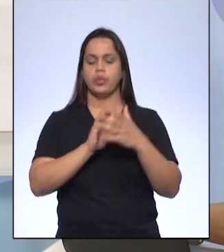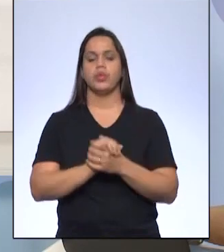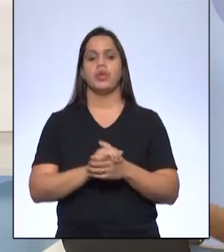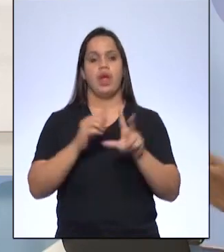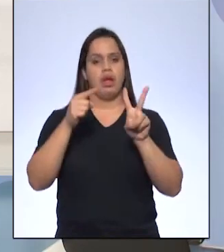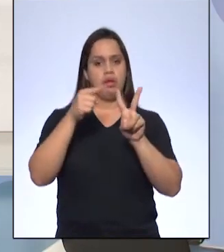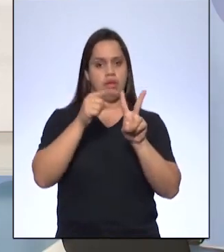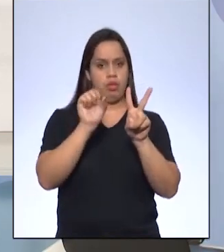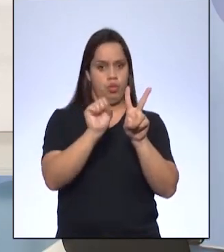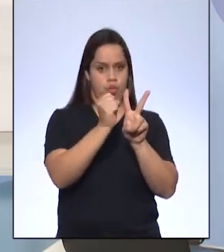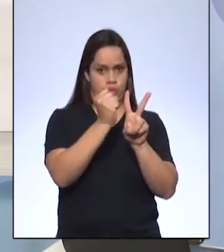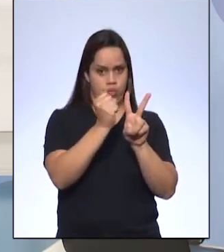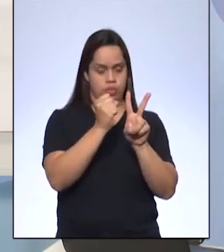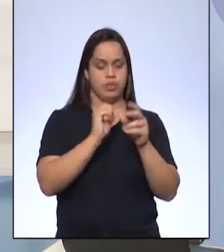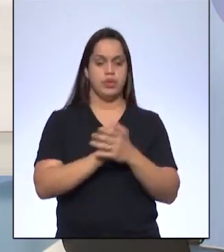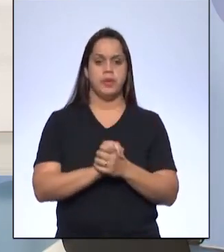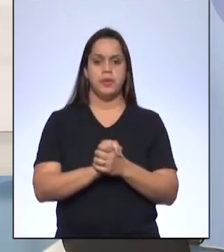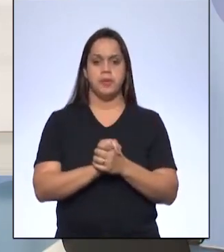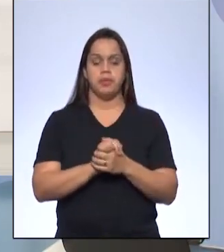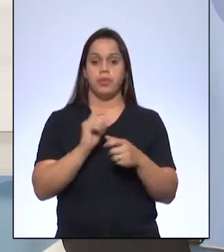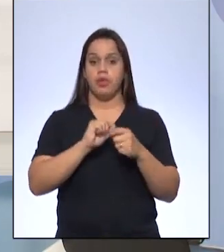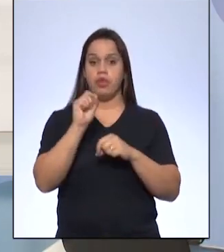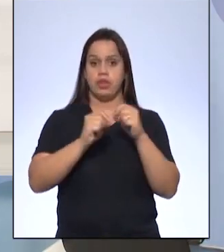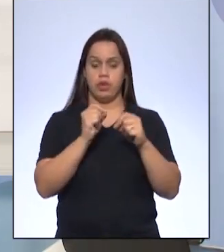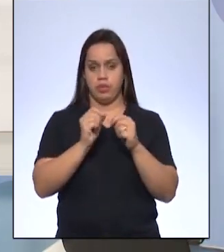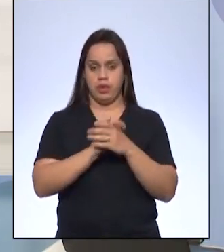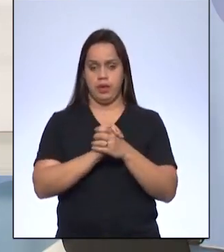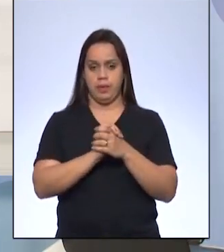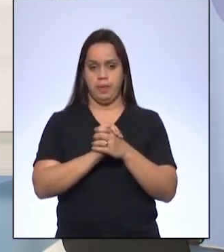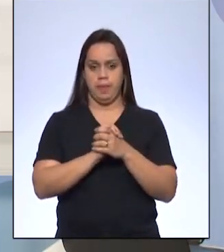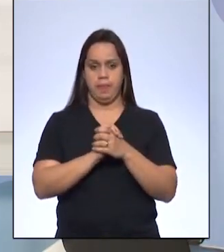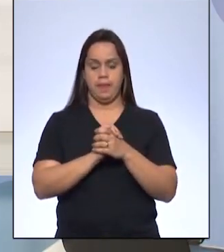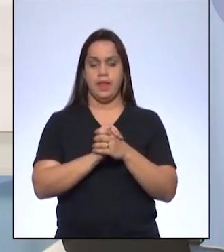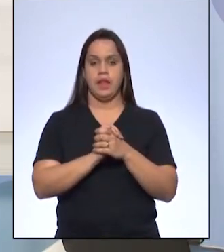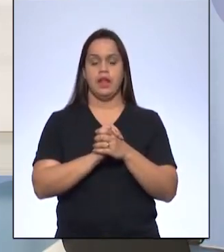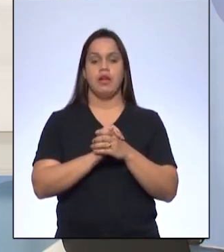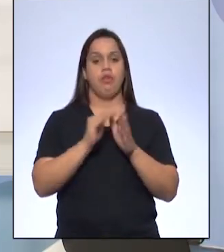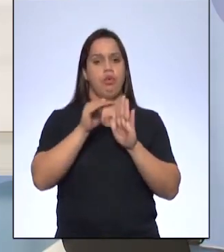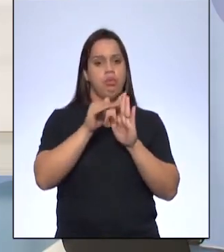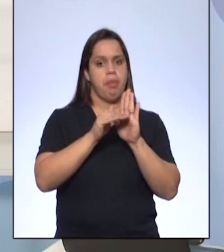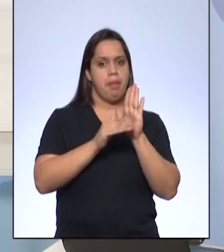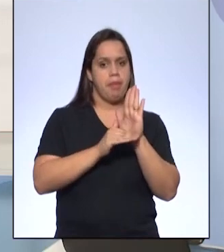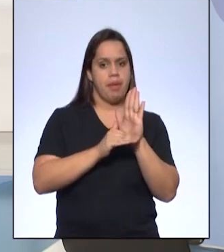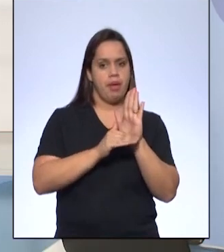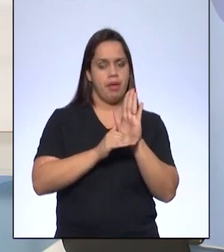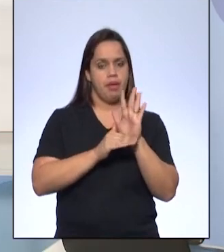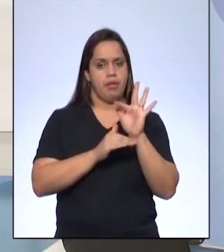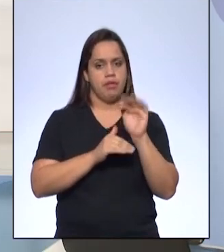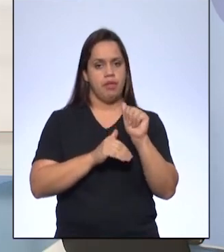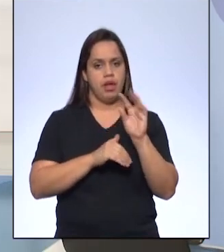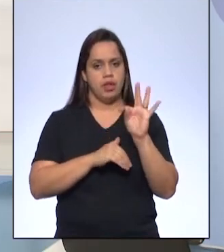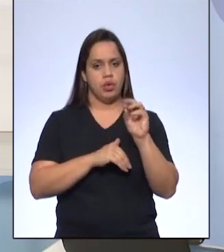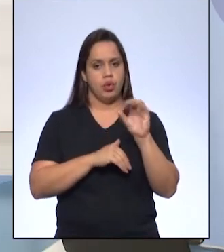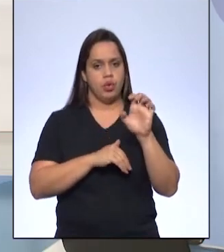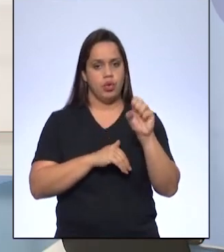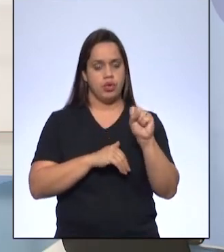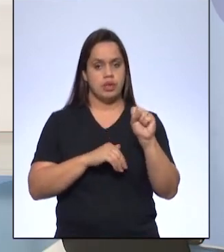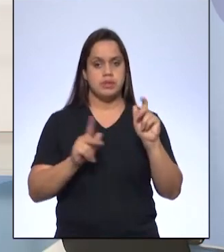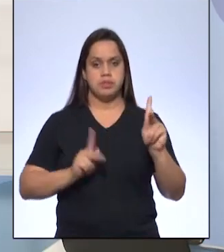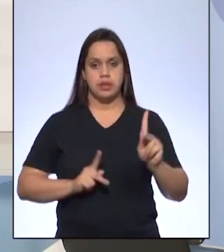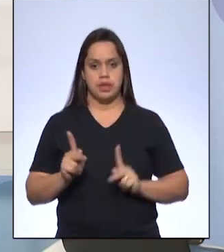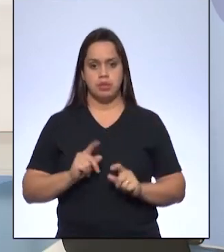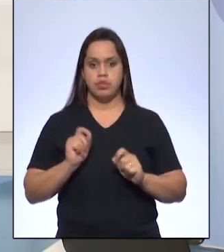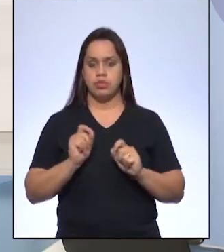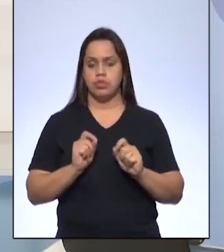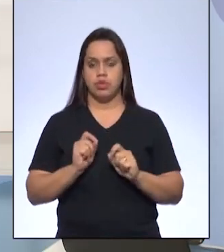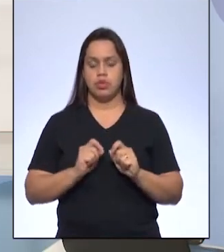8, que essa era a operação, vou decompor em fatores primos. Então, menor número pelo qual eu consigo dividir o